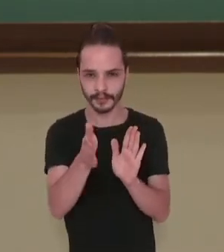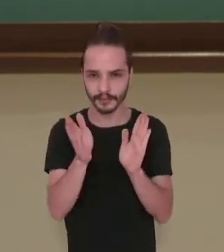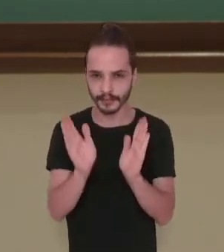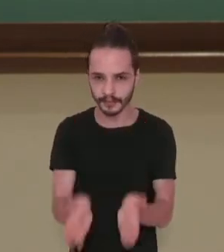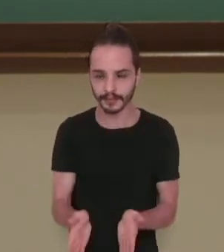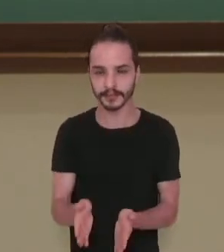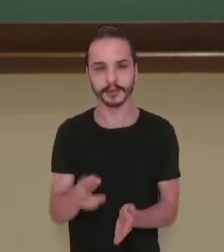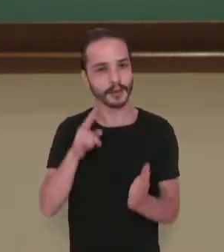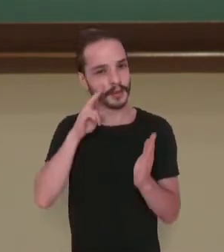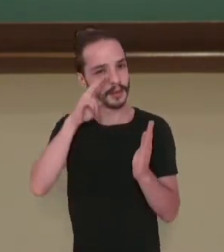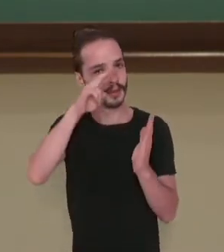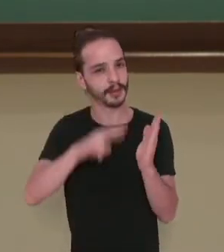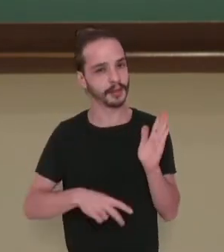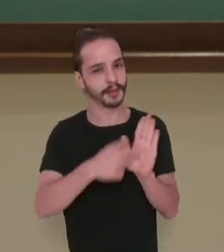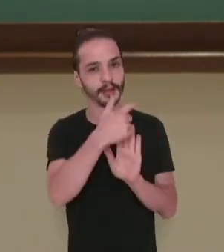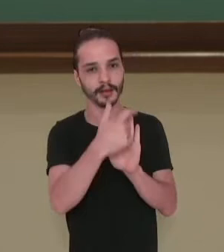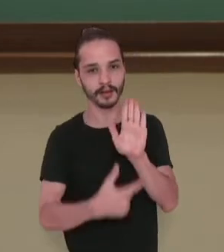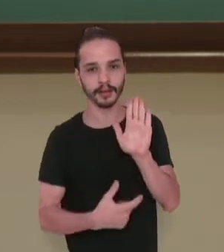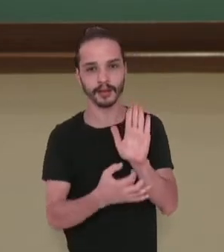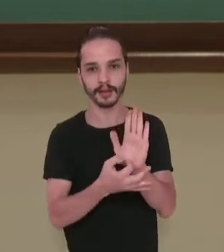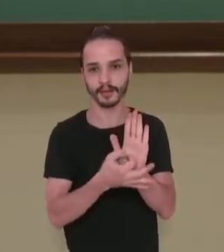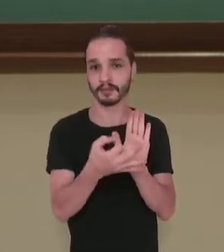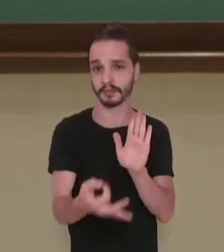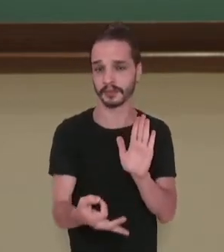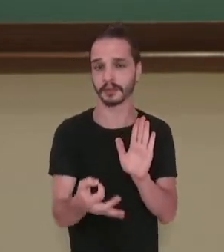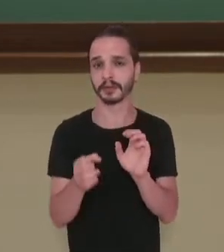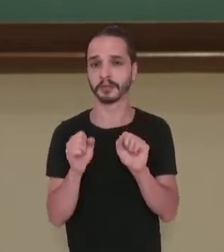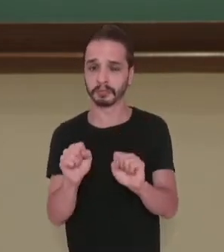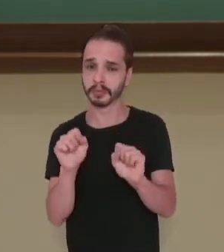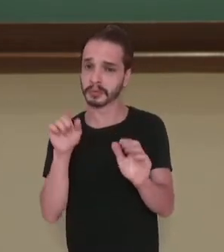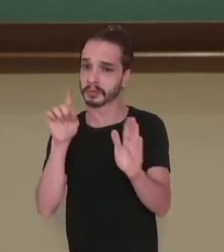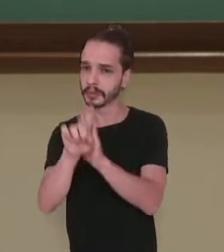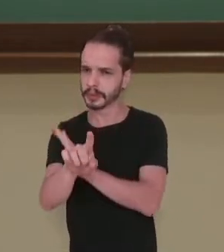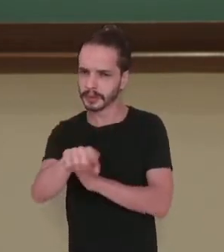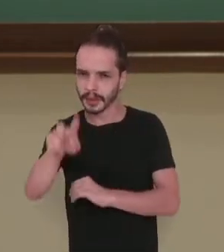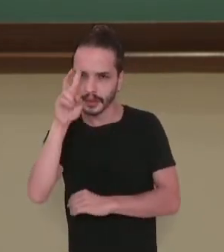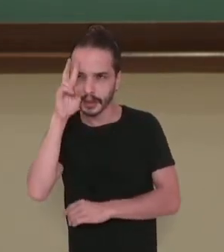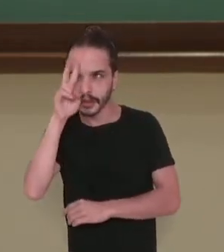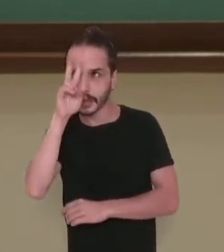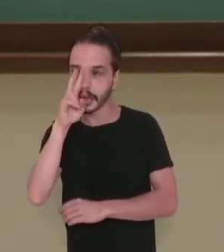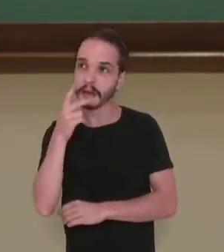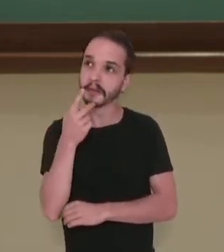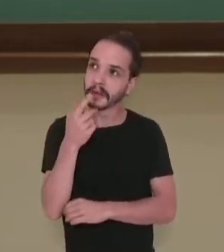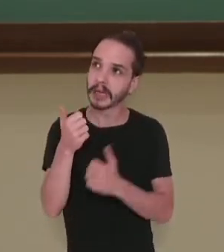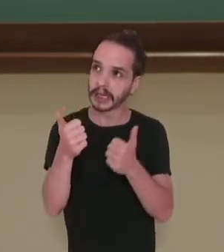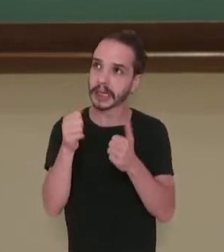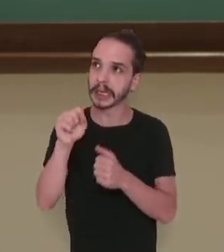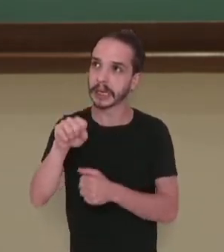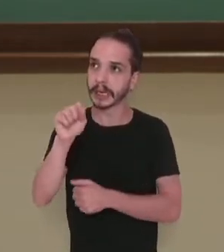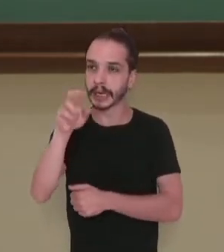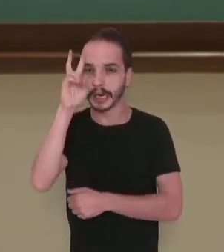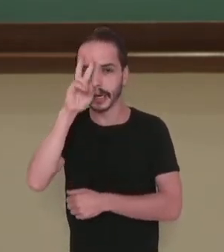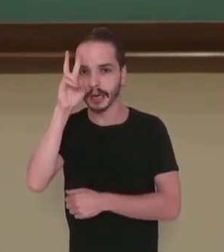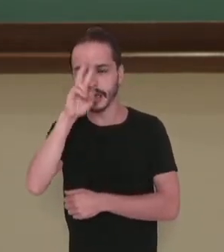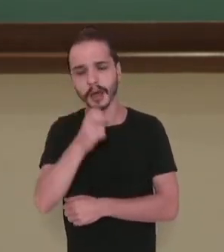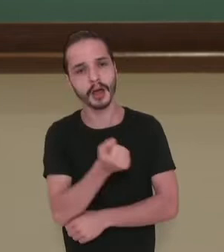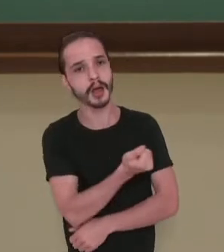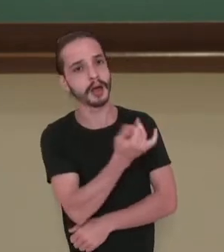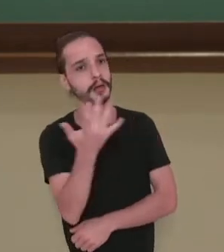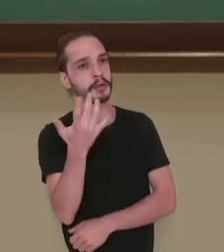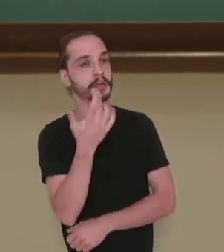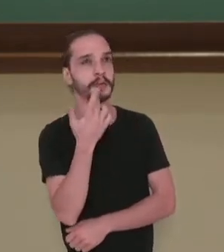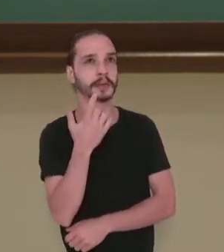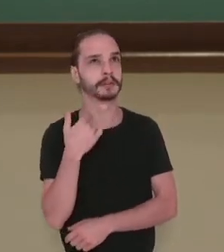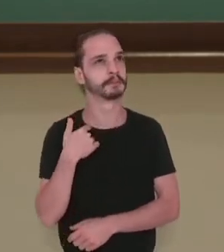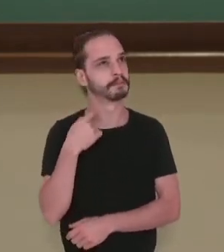alguns artigos de opinião, alguns vocês até, se eu perguntar, você se lembra? Às vezes vocês vão dizer, sim, professora, a gente se lembra. E outros talvez falar,